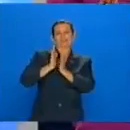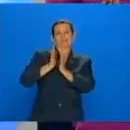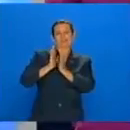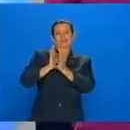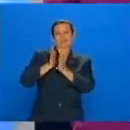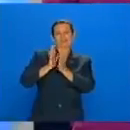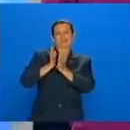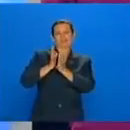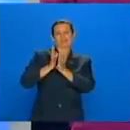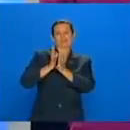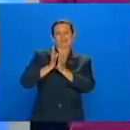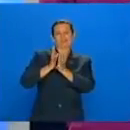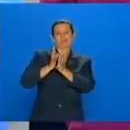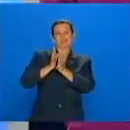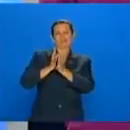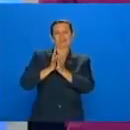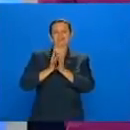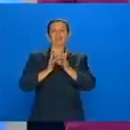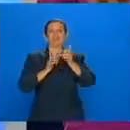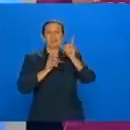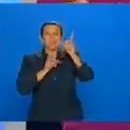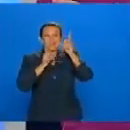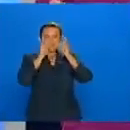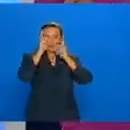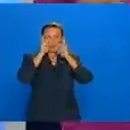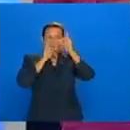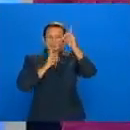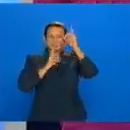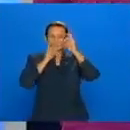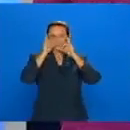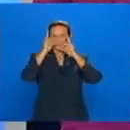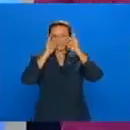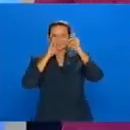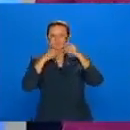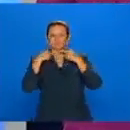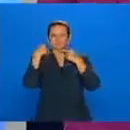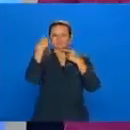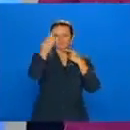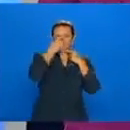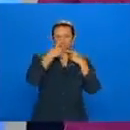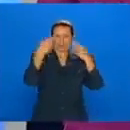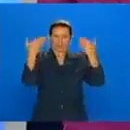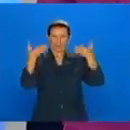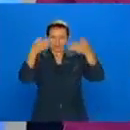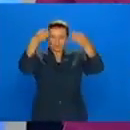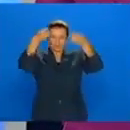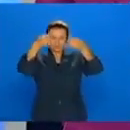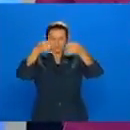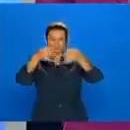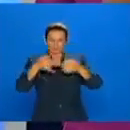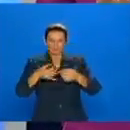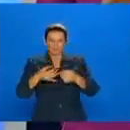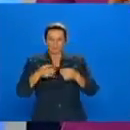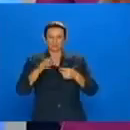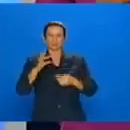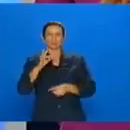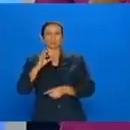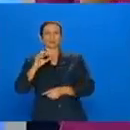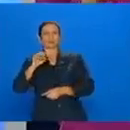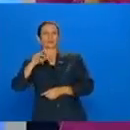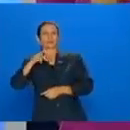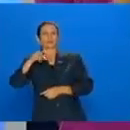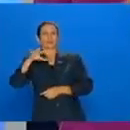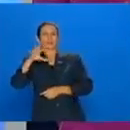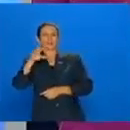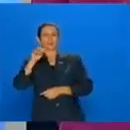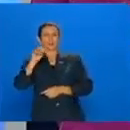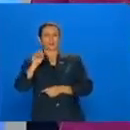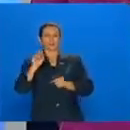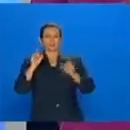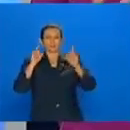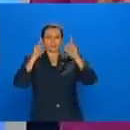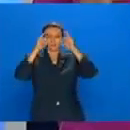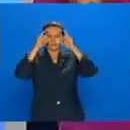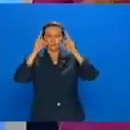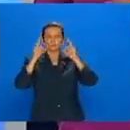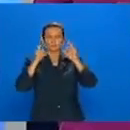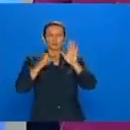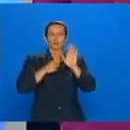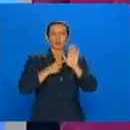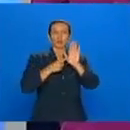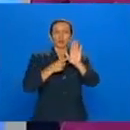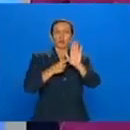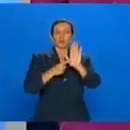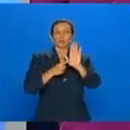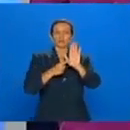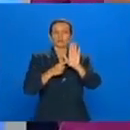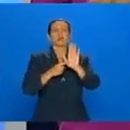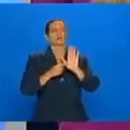Claro que com relação à expressão facial, esta que estamos destacando para a formação do tópico, a expressão facial faz parte de